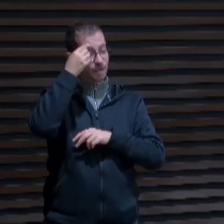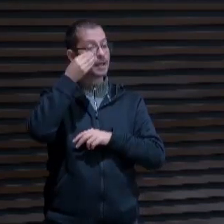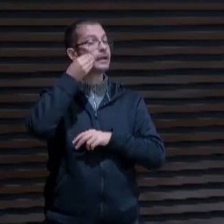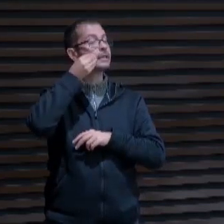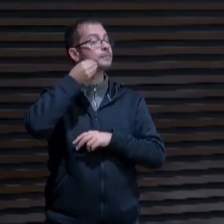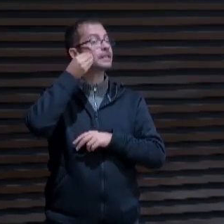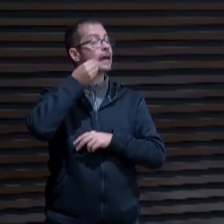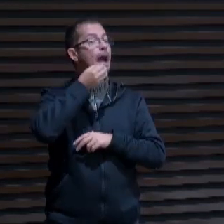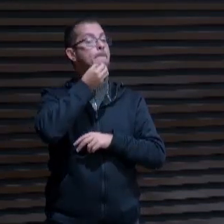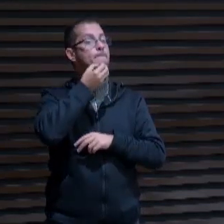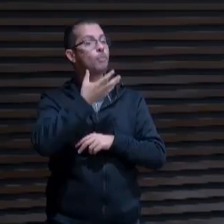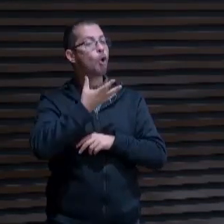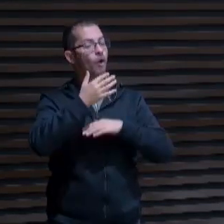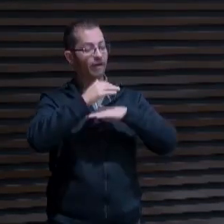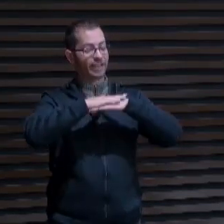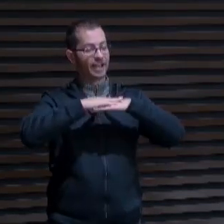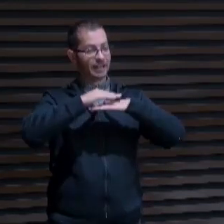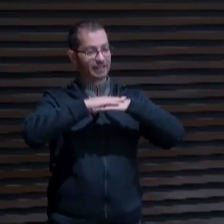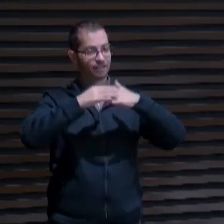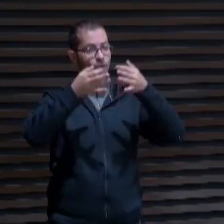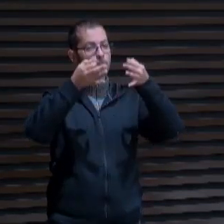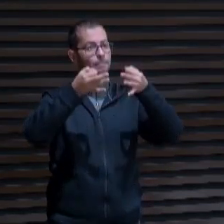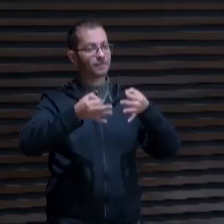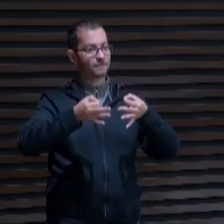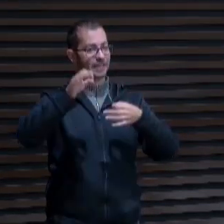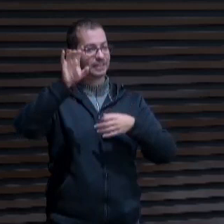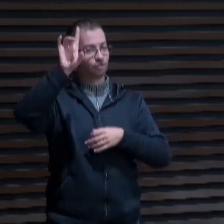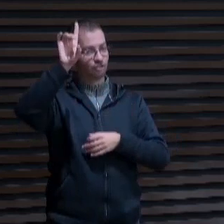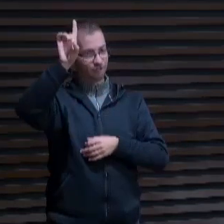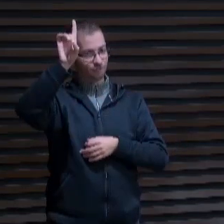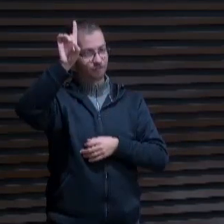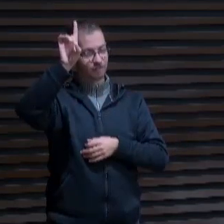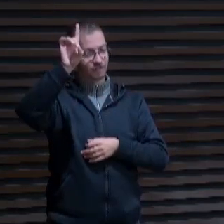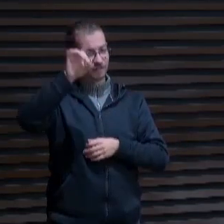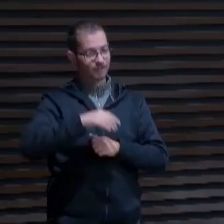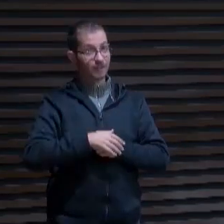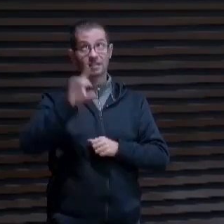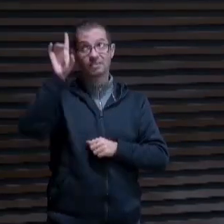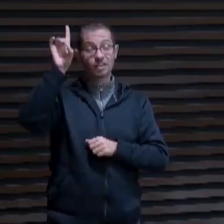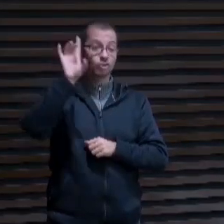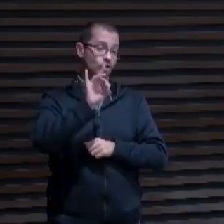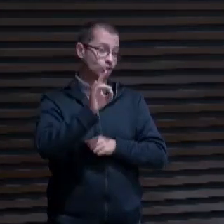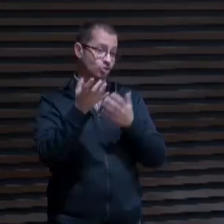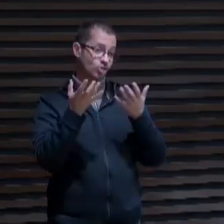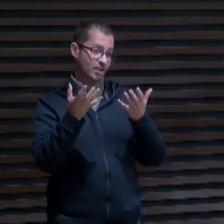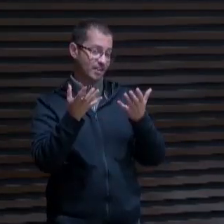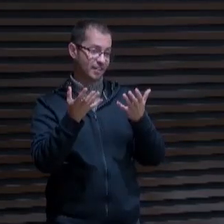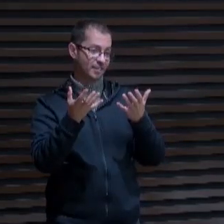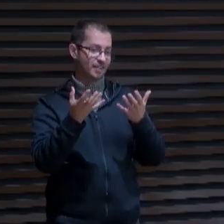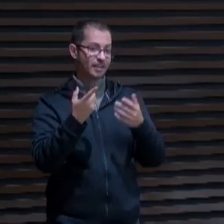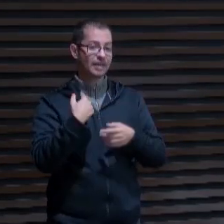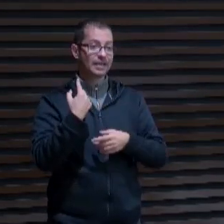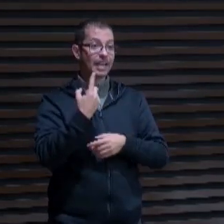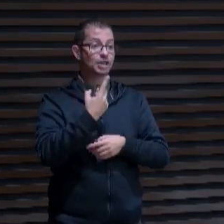a boa, agradável e perfeita vontade de Deus. É isso que o Senhor quer de nós. Um povo